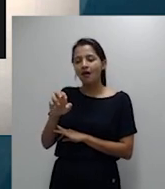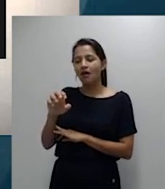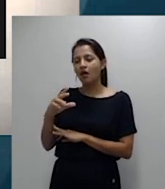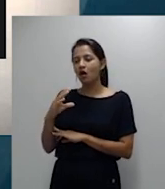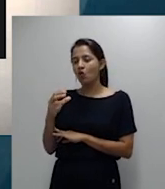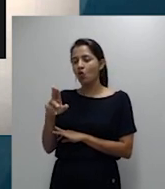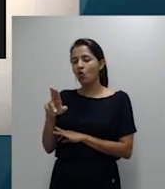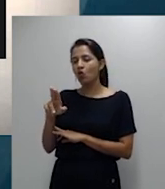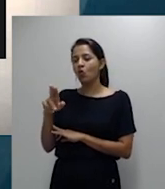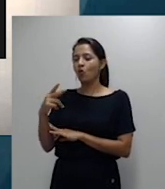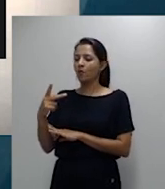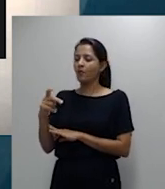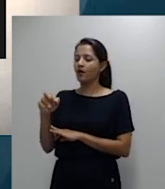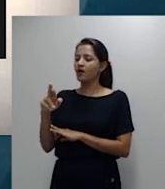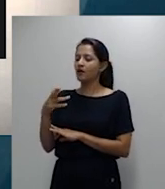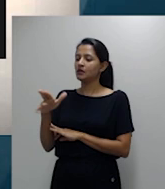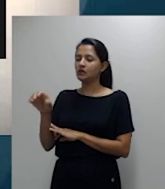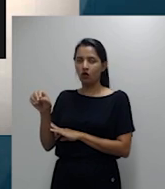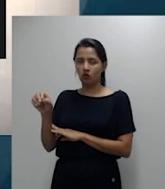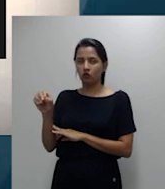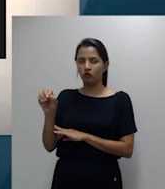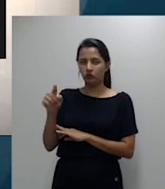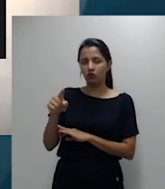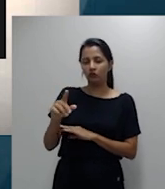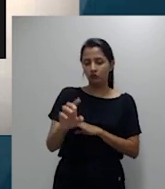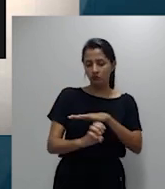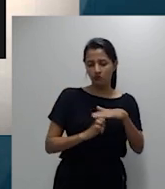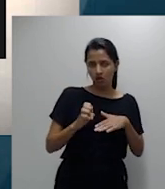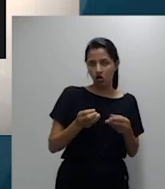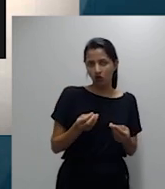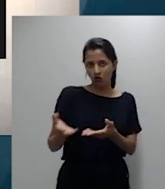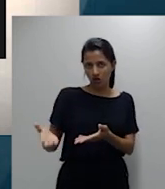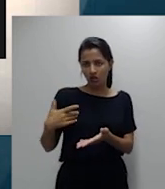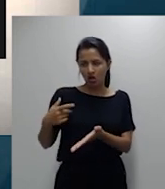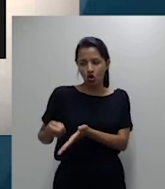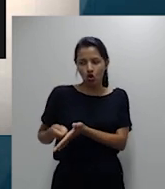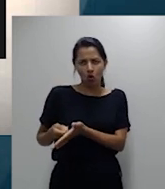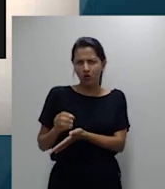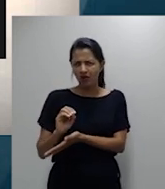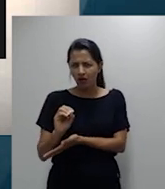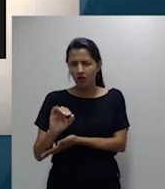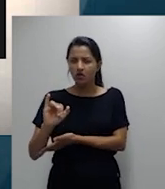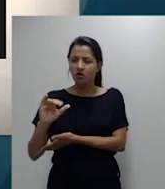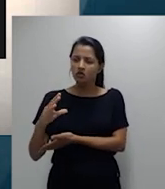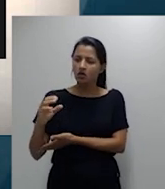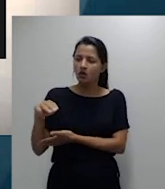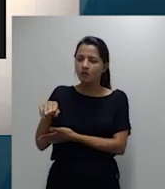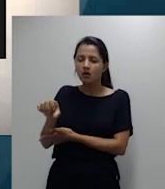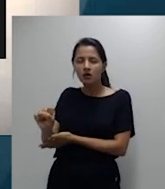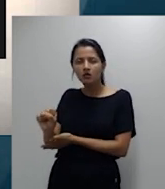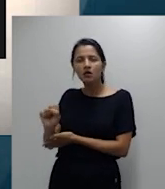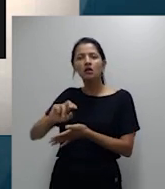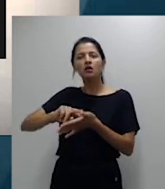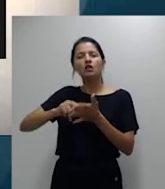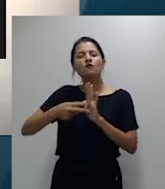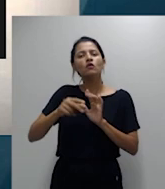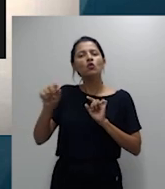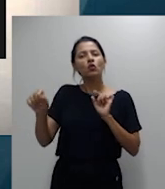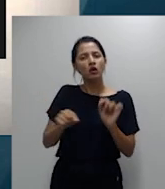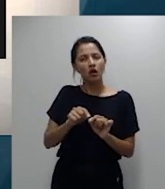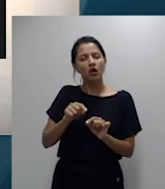empresa a empresa que oferece a capacidade satelital não cobra e quem é significa também aqui a